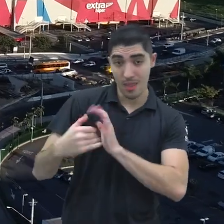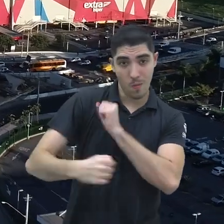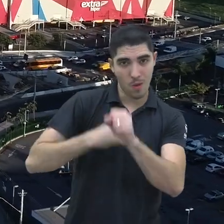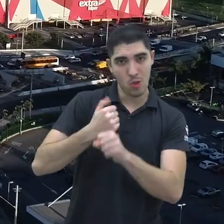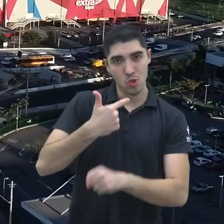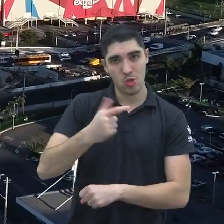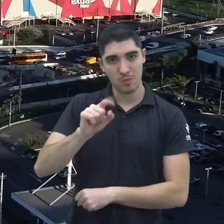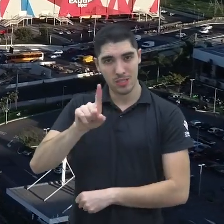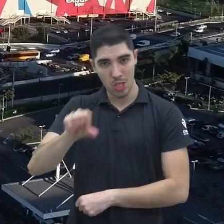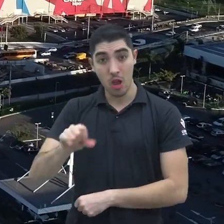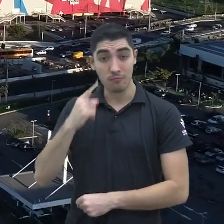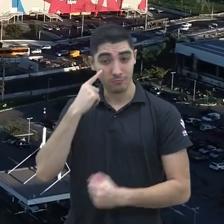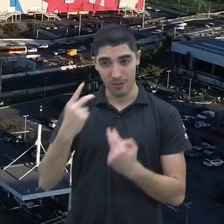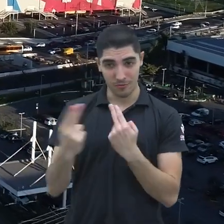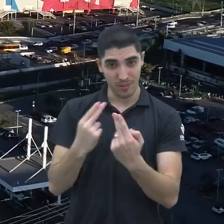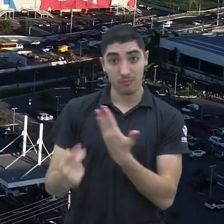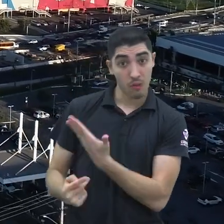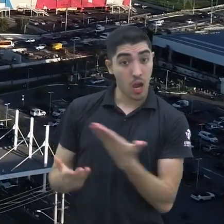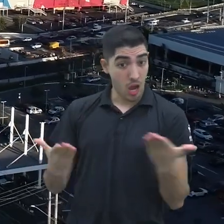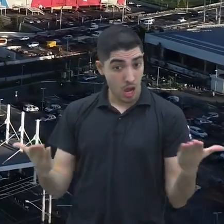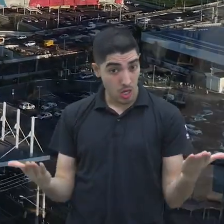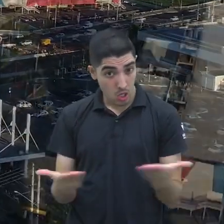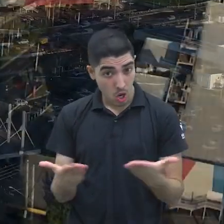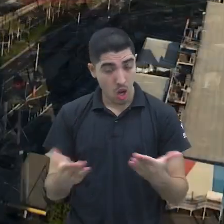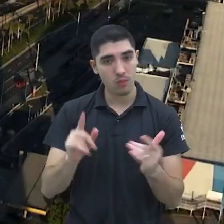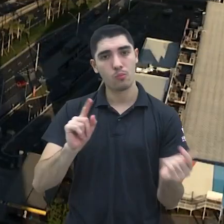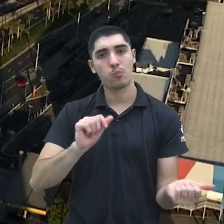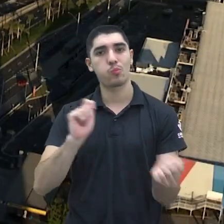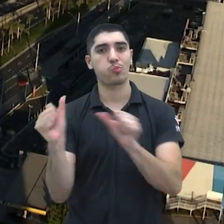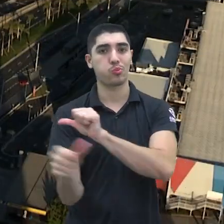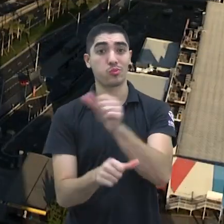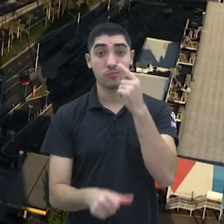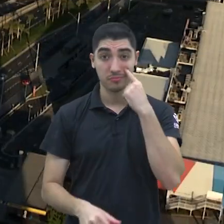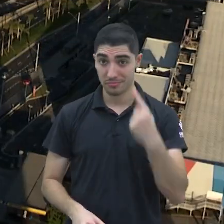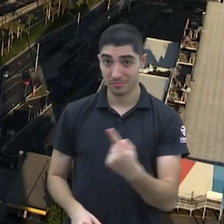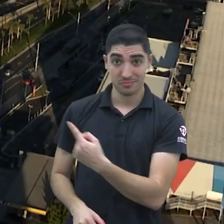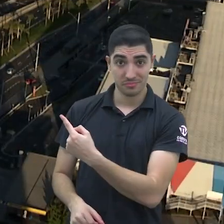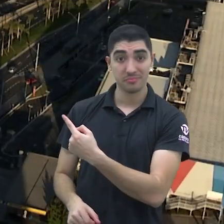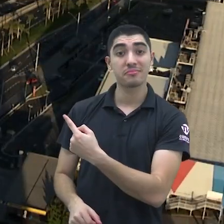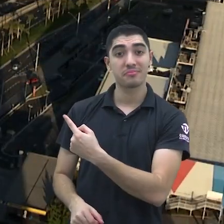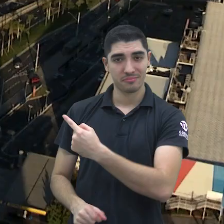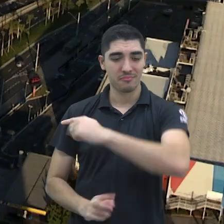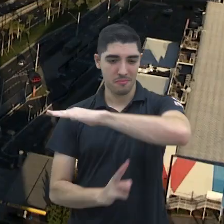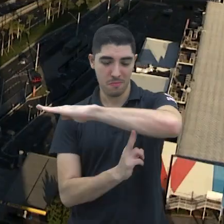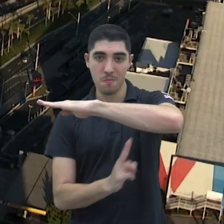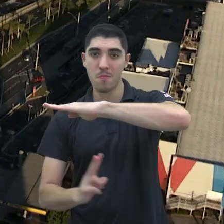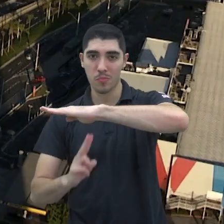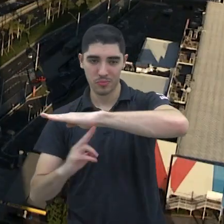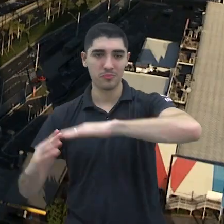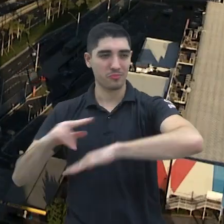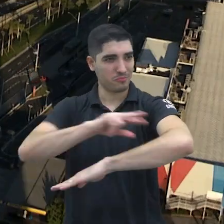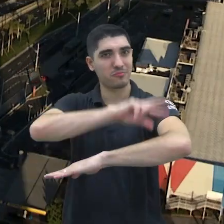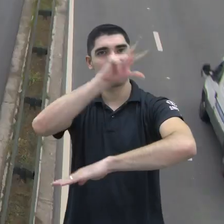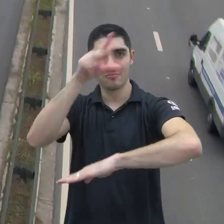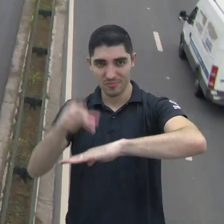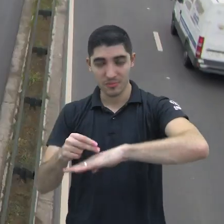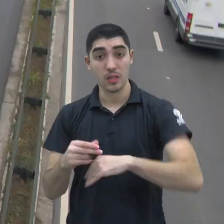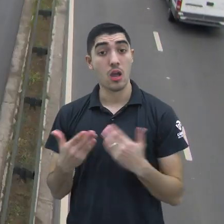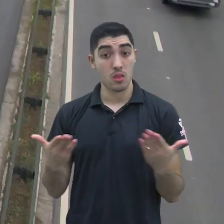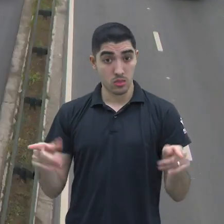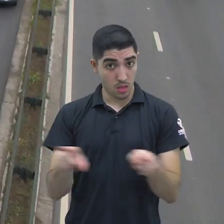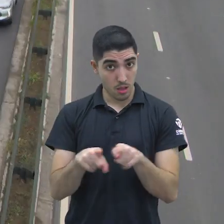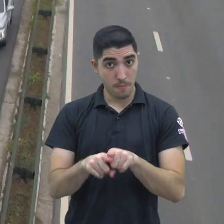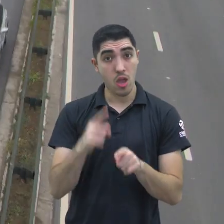2019, essa era a Avenida Jorge Zarur. Hoje, o local deu espaço a uma ponte estaiada. O